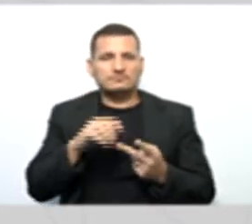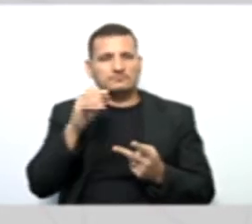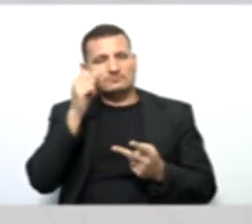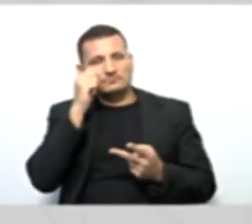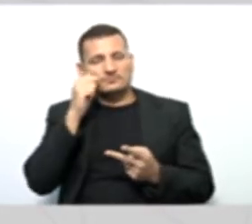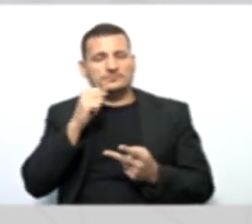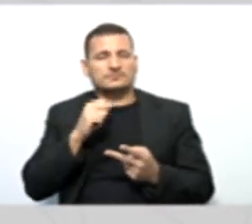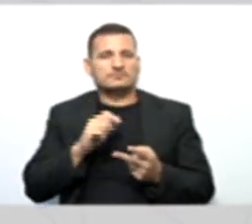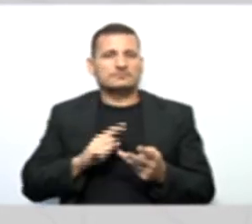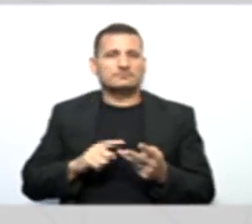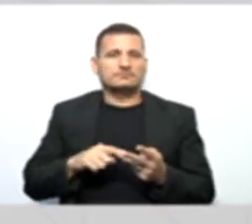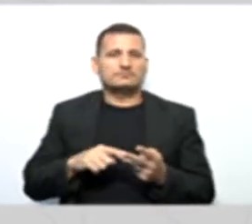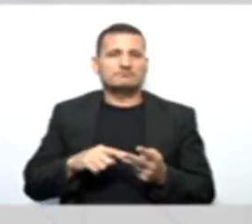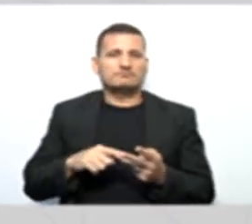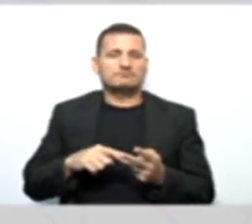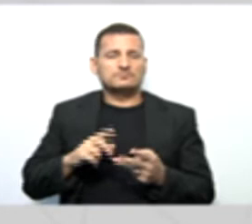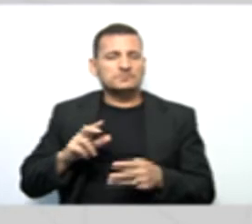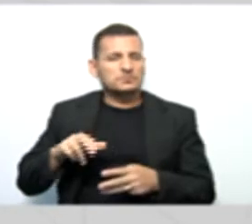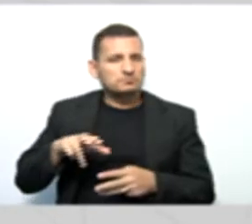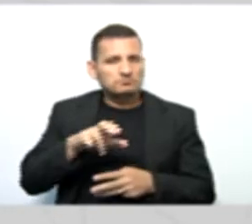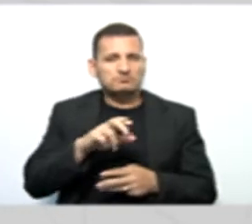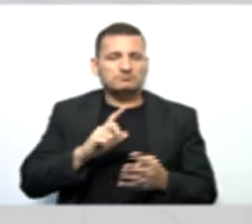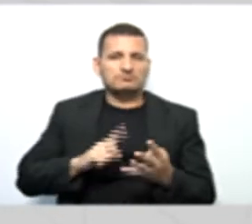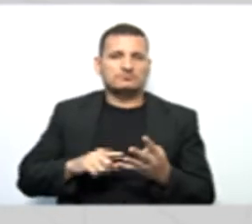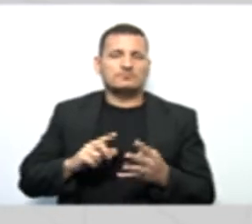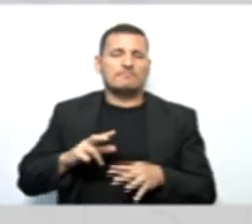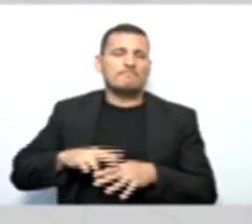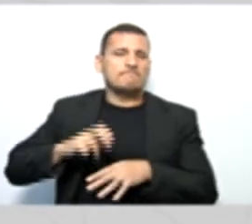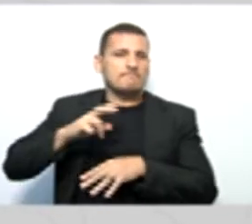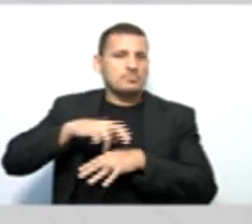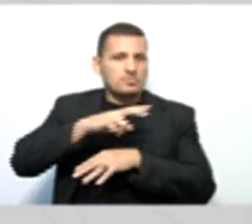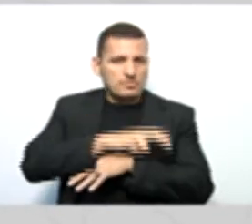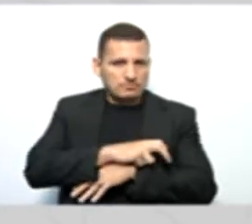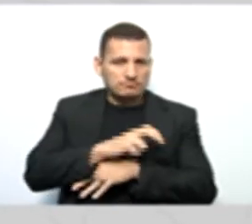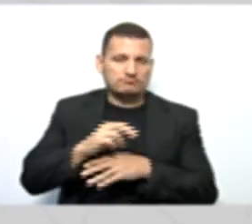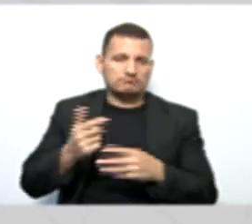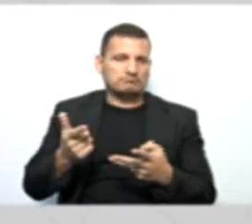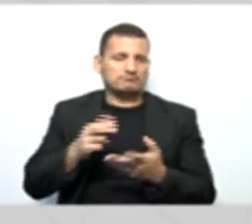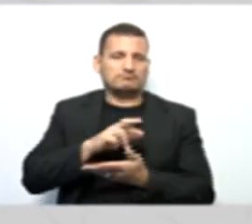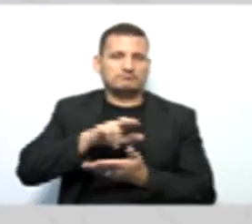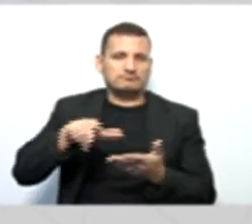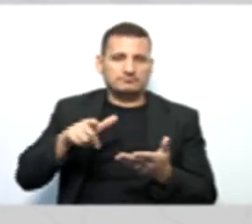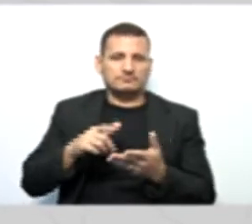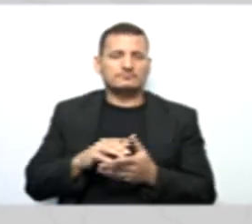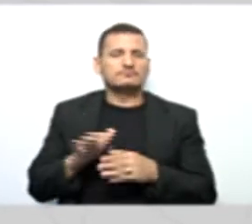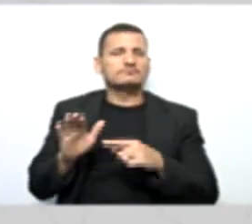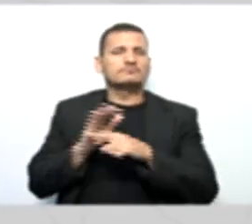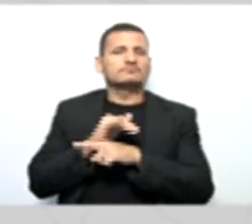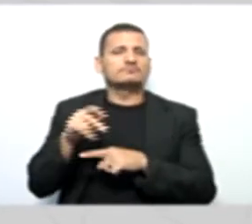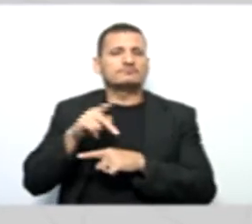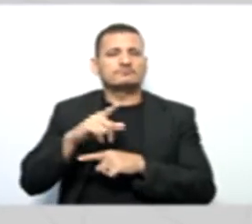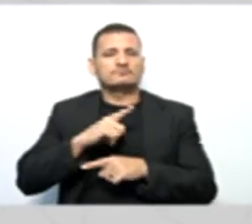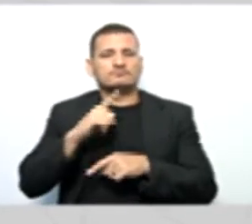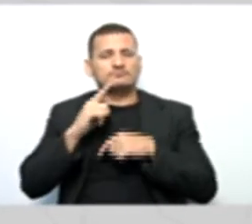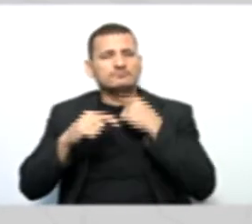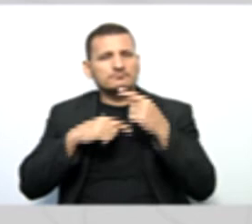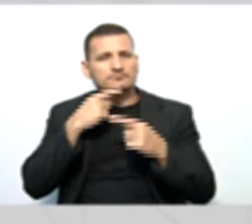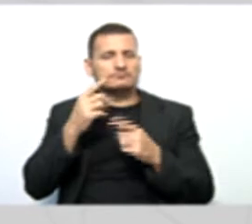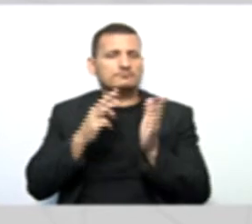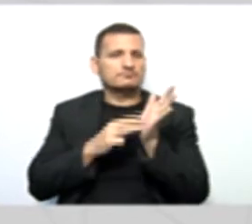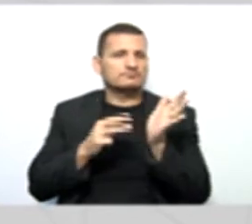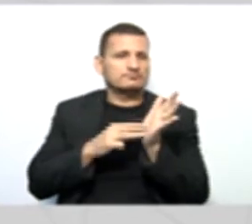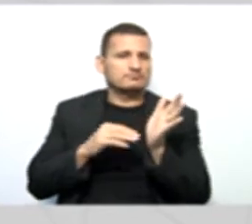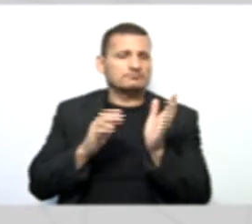correr, pular. Poderia fazer diversas coisas. Beleza? Professor Eduardo, apareceu alguma dúvida em relação aos métodos